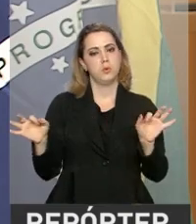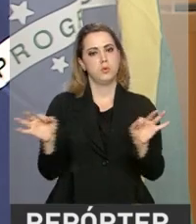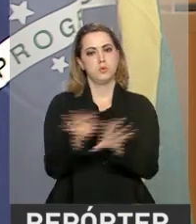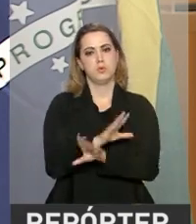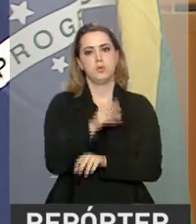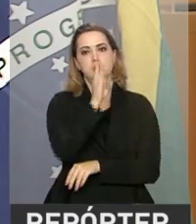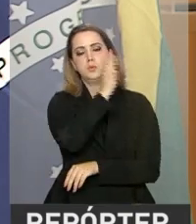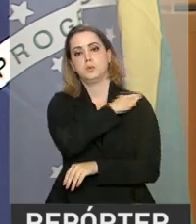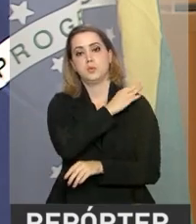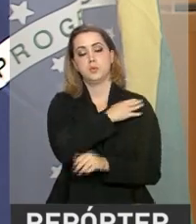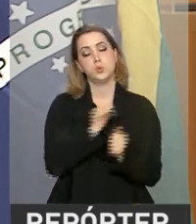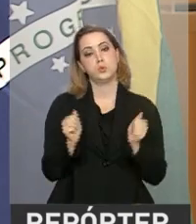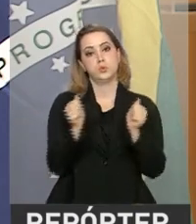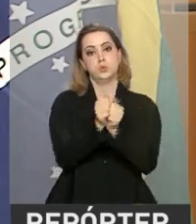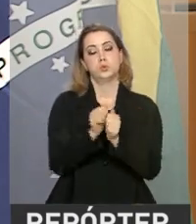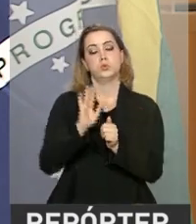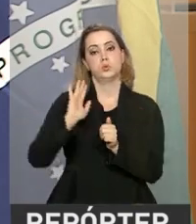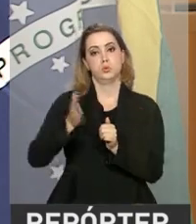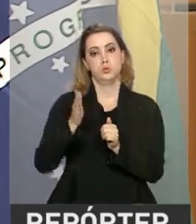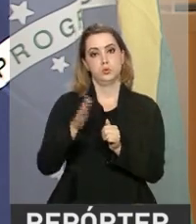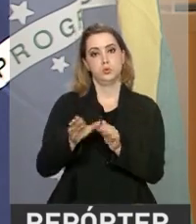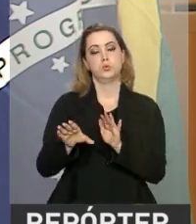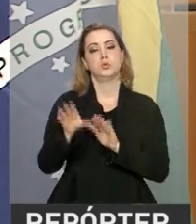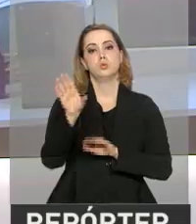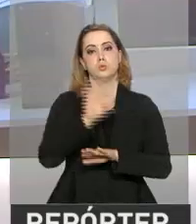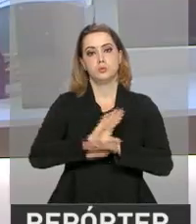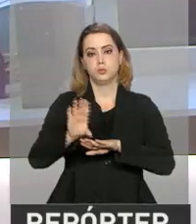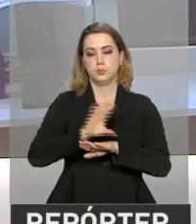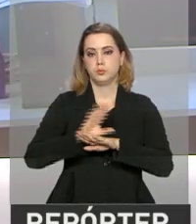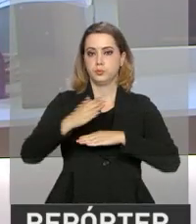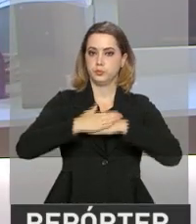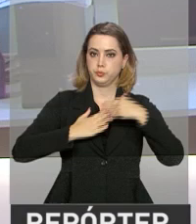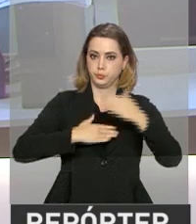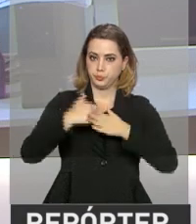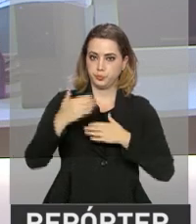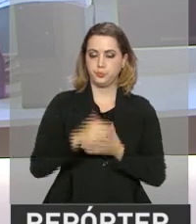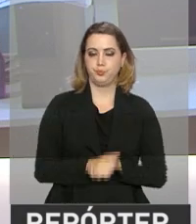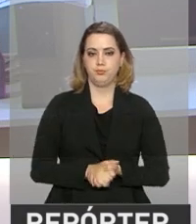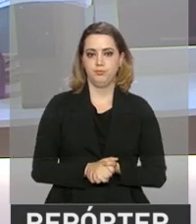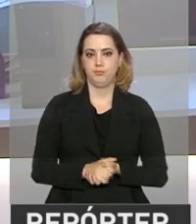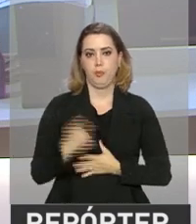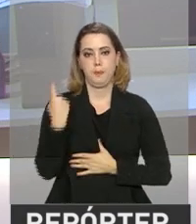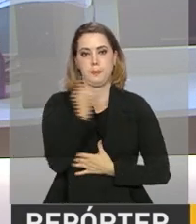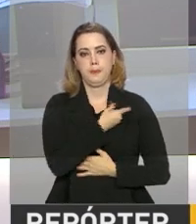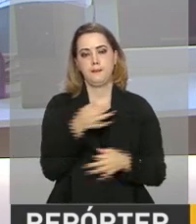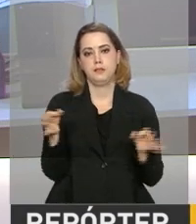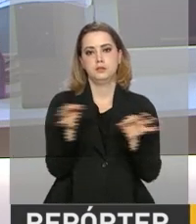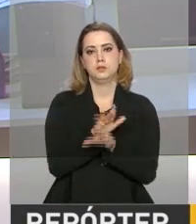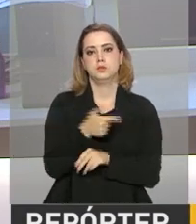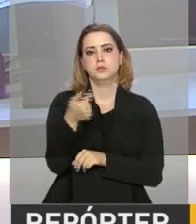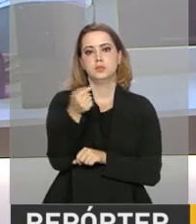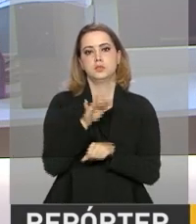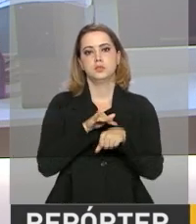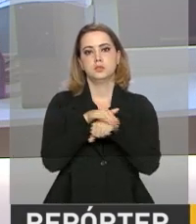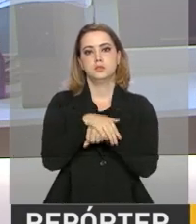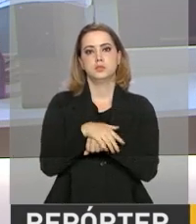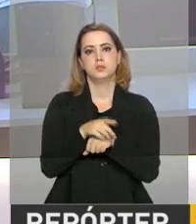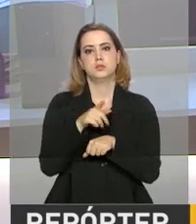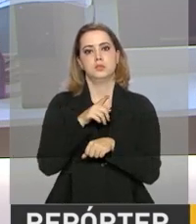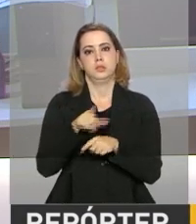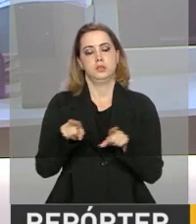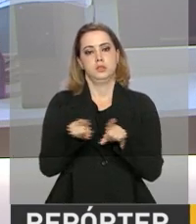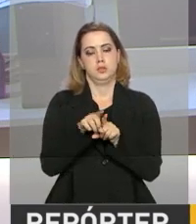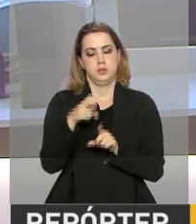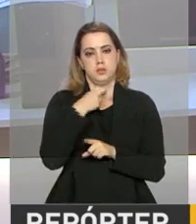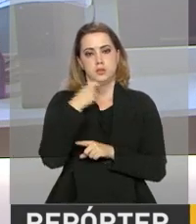nível médio com um curso técnico profissionalizante nós ficamos por aqui daqui a pouco às 7 da noite tem a voz do Brasil